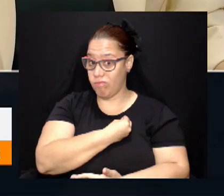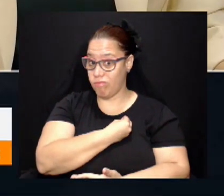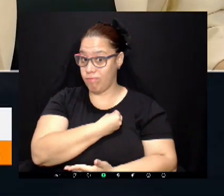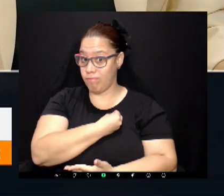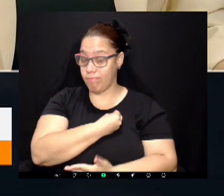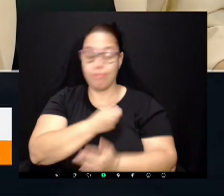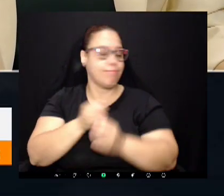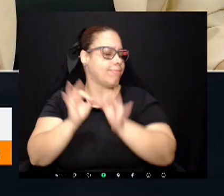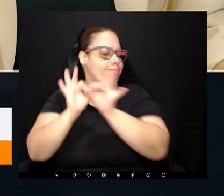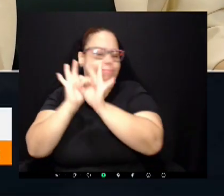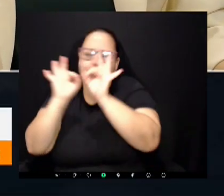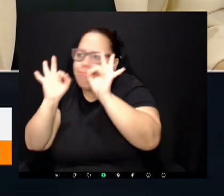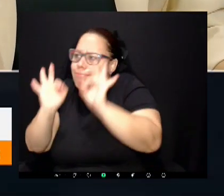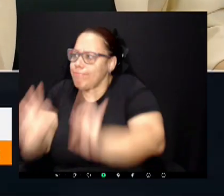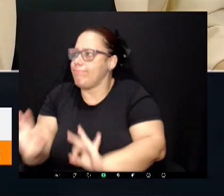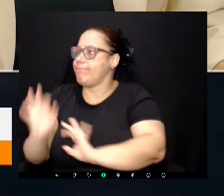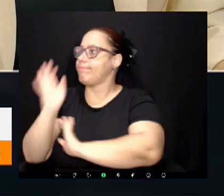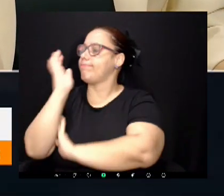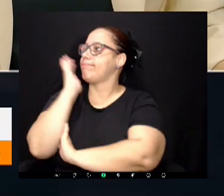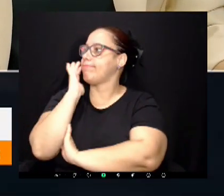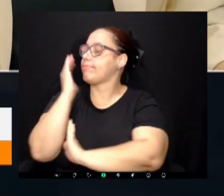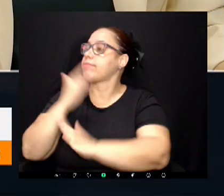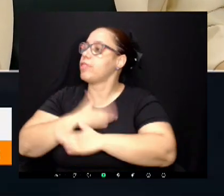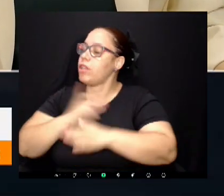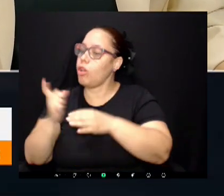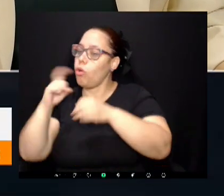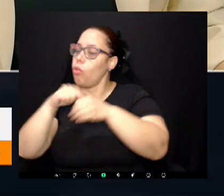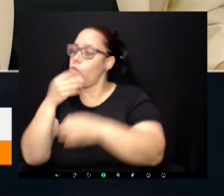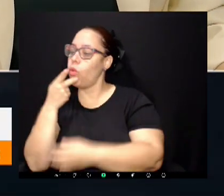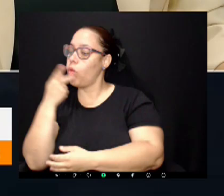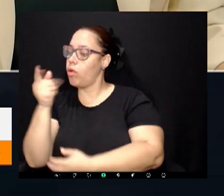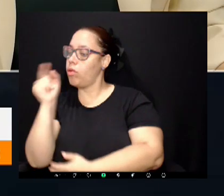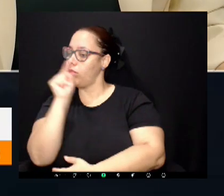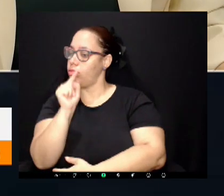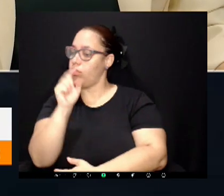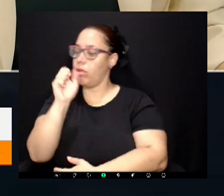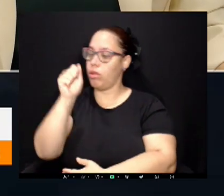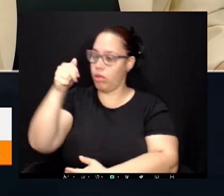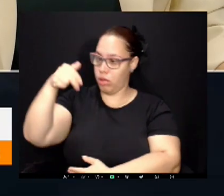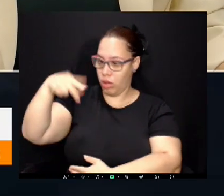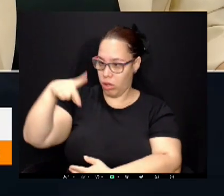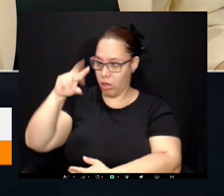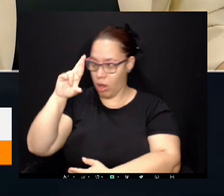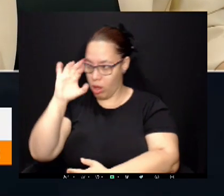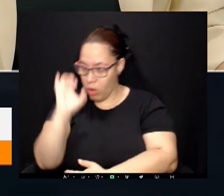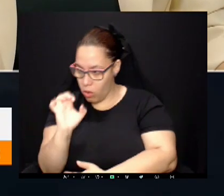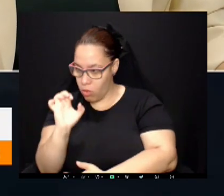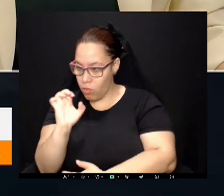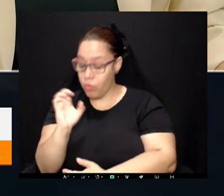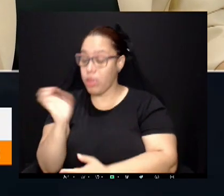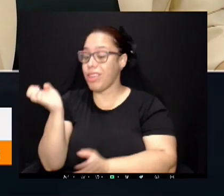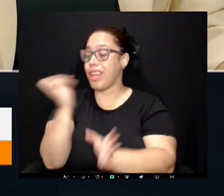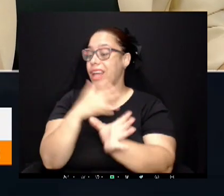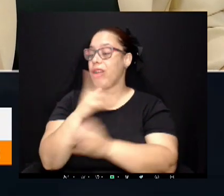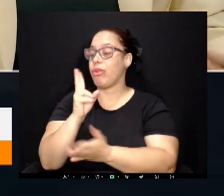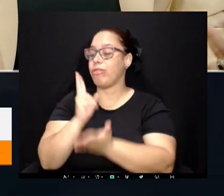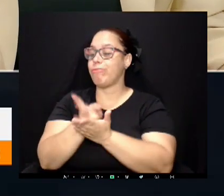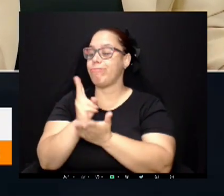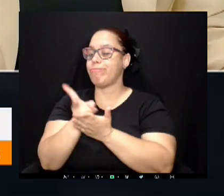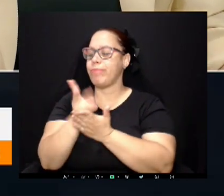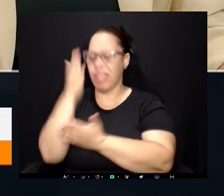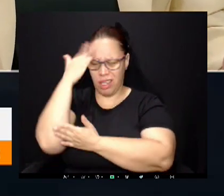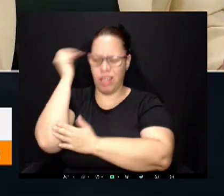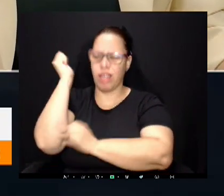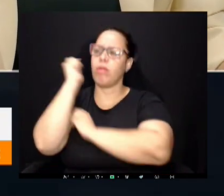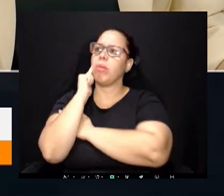Perfeito, né. E eu gostaria de voltar numa fala do André, que é a questão da atualização, né. Você sabe que hoje nós